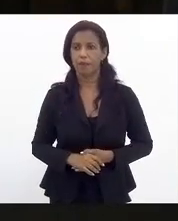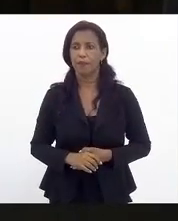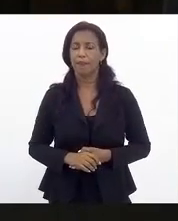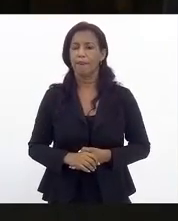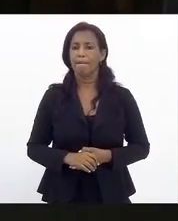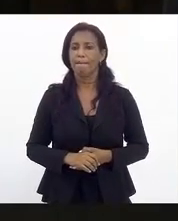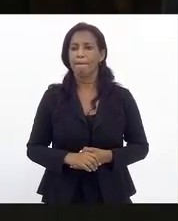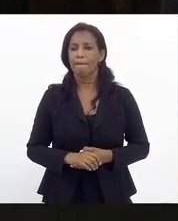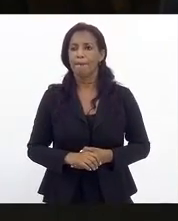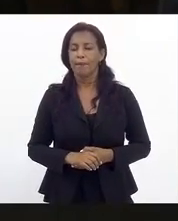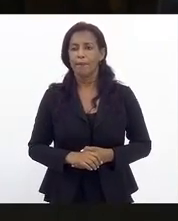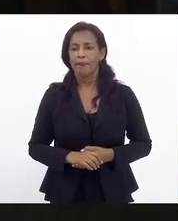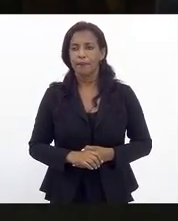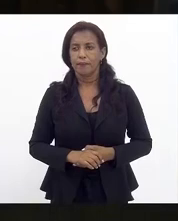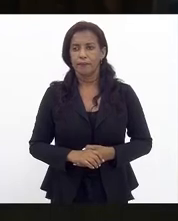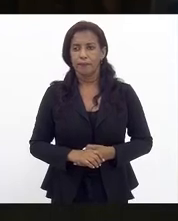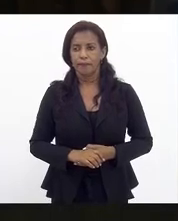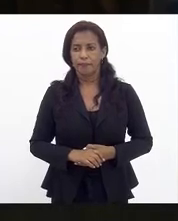quem é